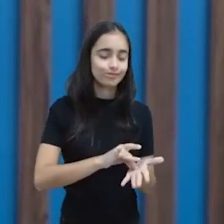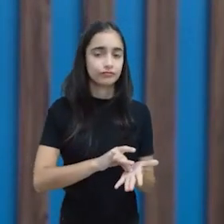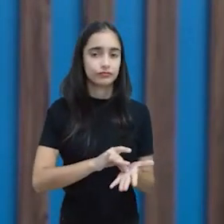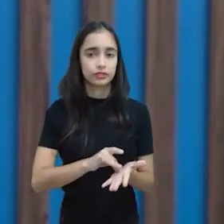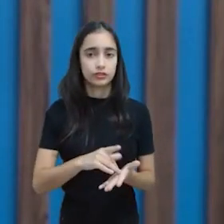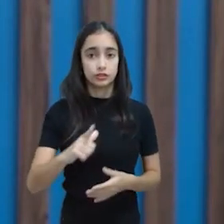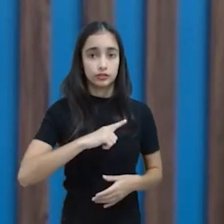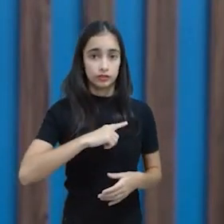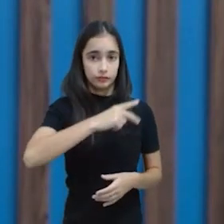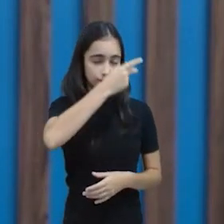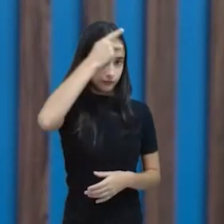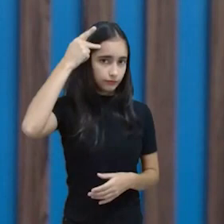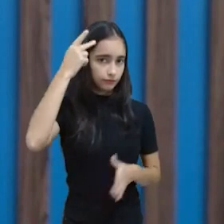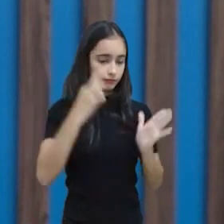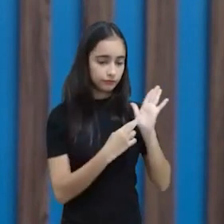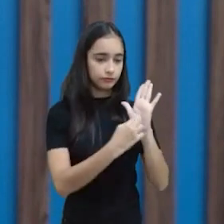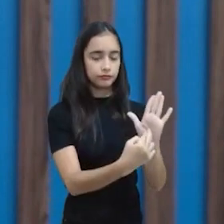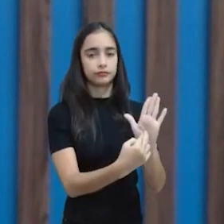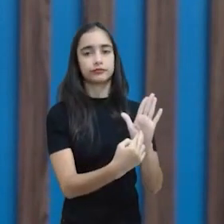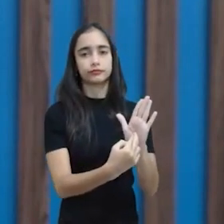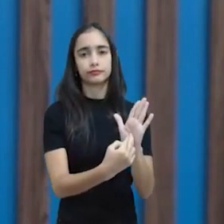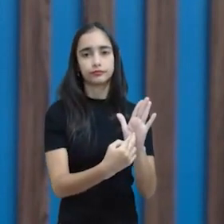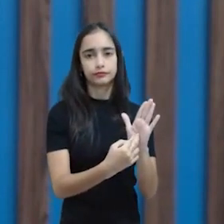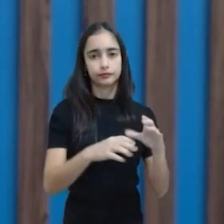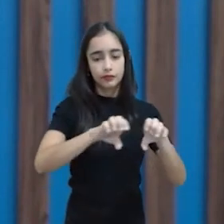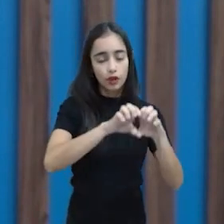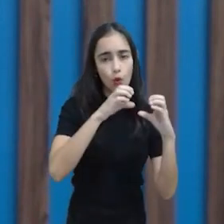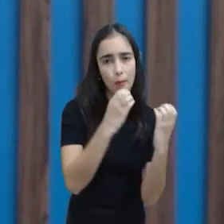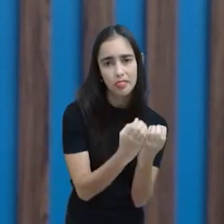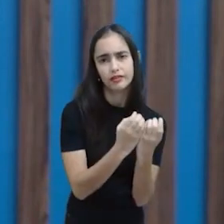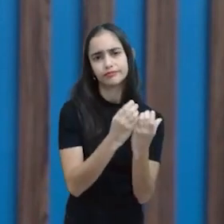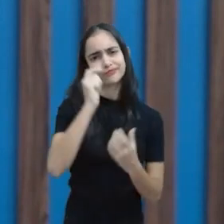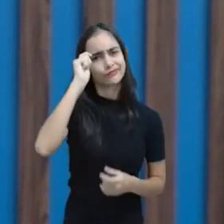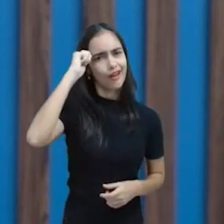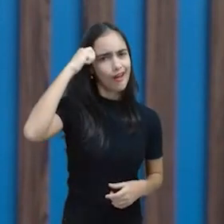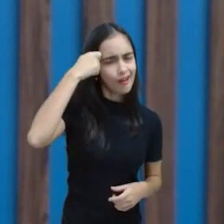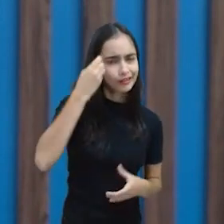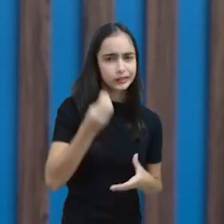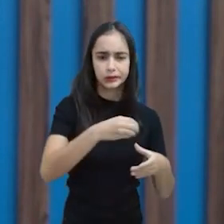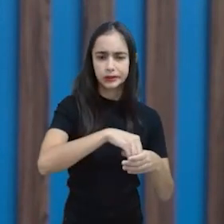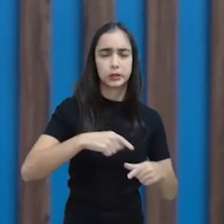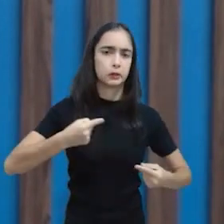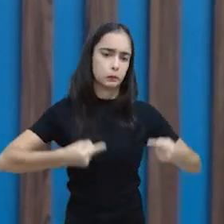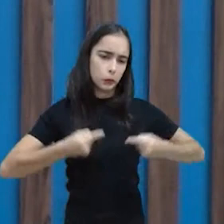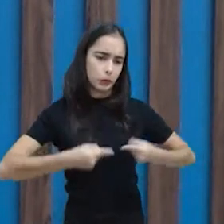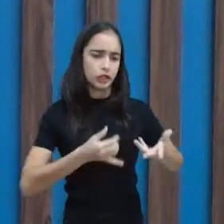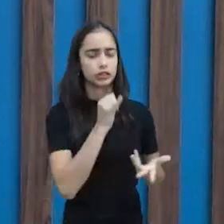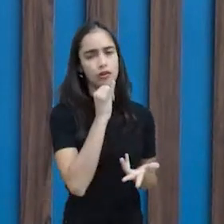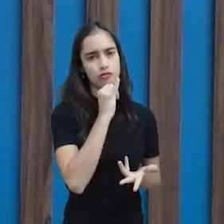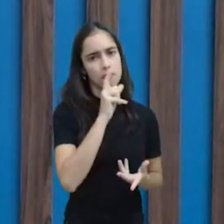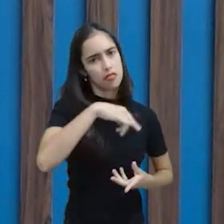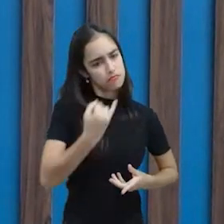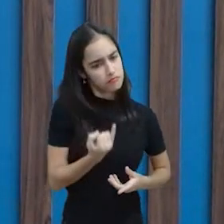pessoas, né, de representatividade da comunidade negra, né, dentro da política, por exemplo. Isso é